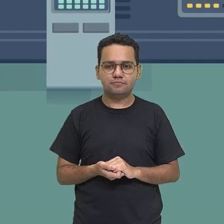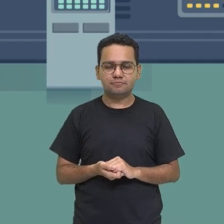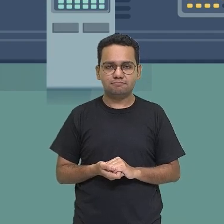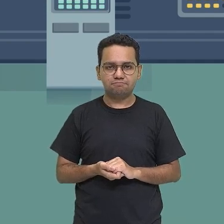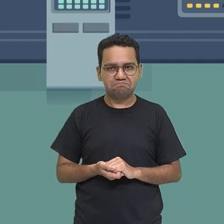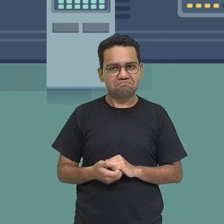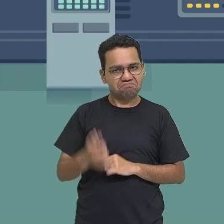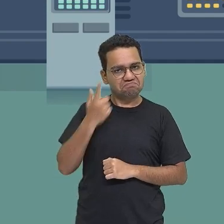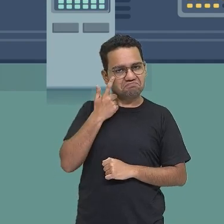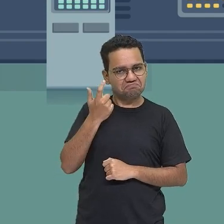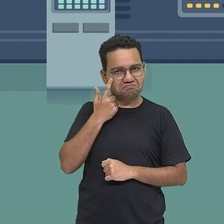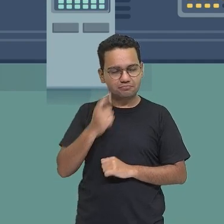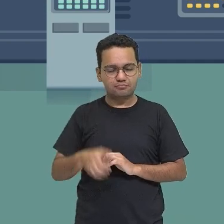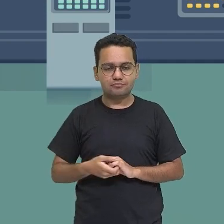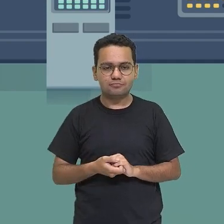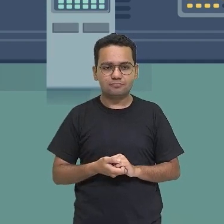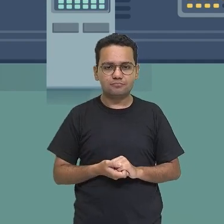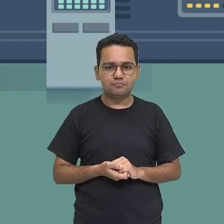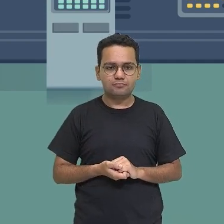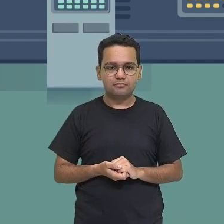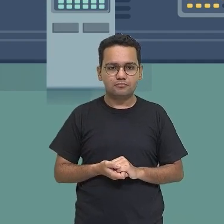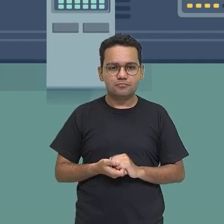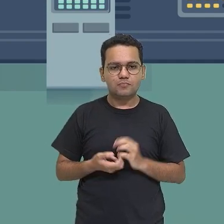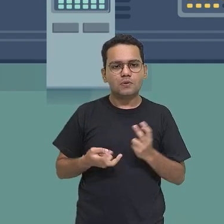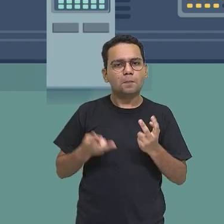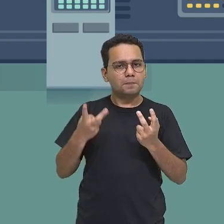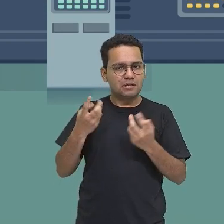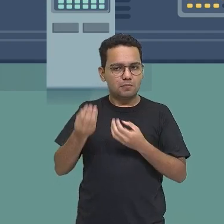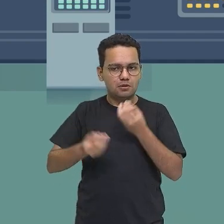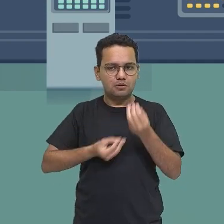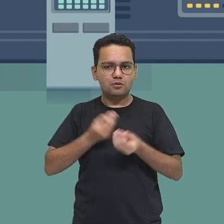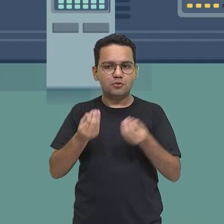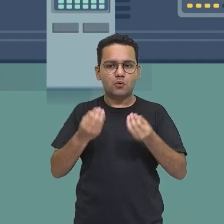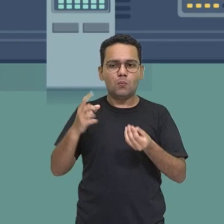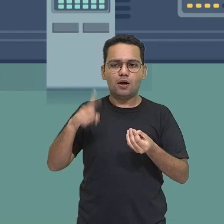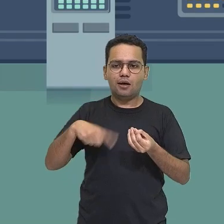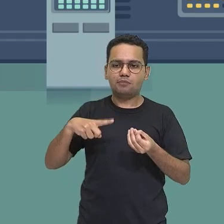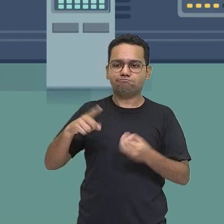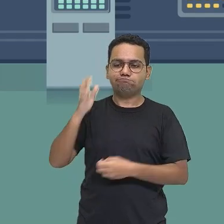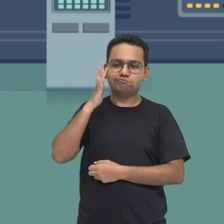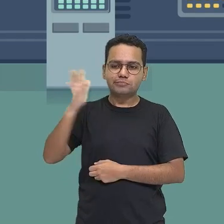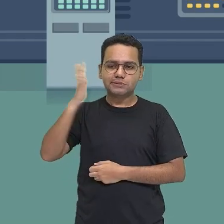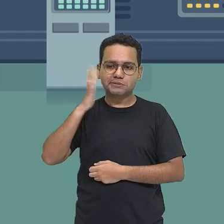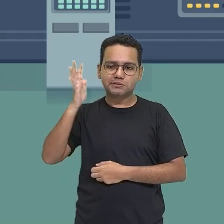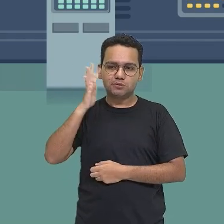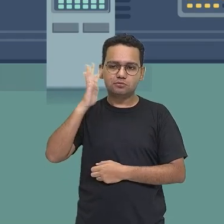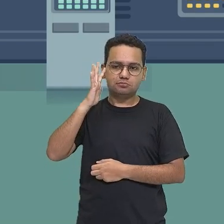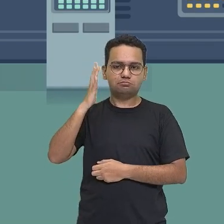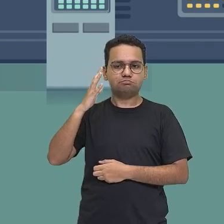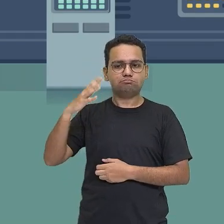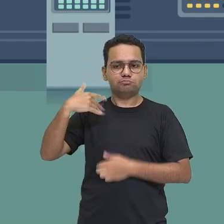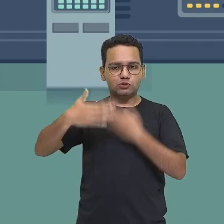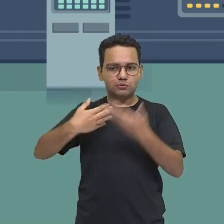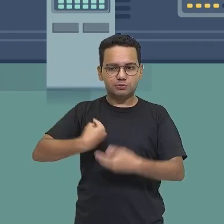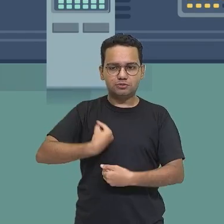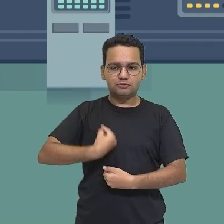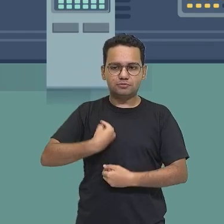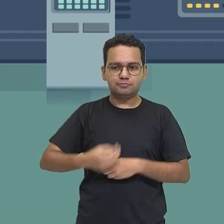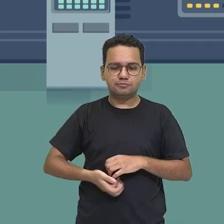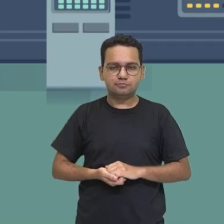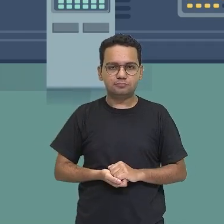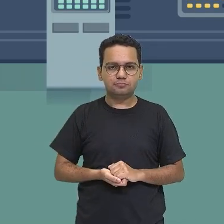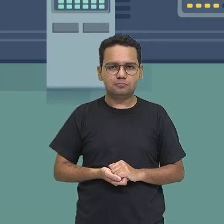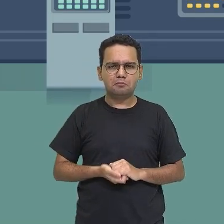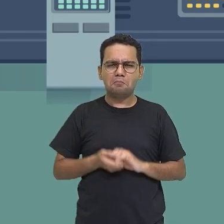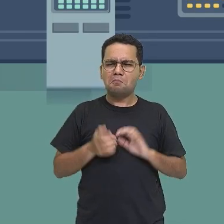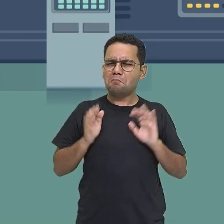Muito interessante. Perceberam aí como nós estamos vindo com as teorias da origem da vida. De que